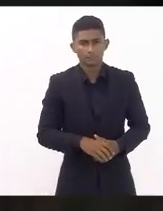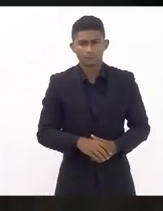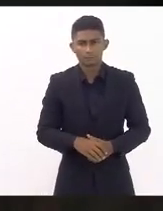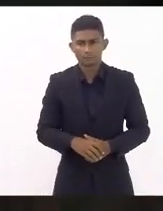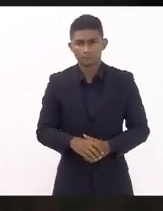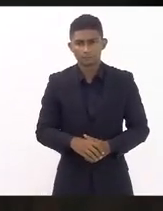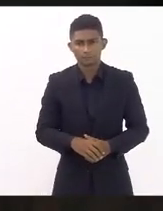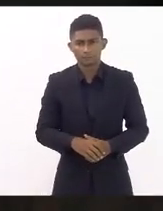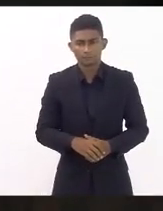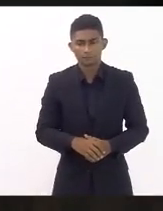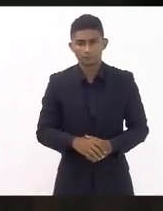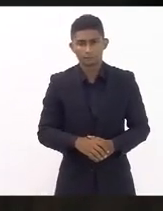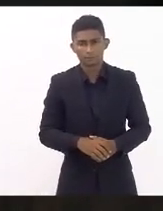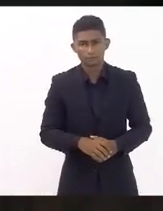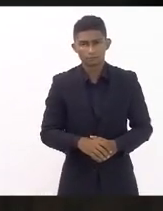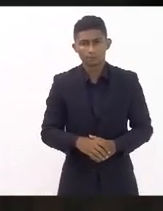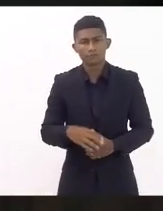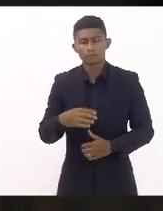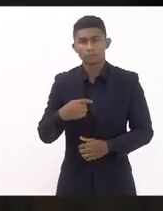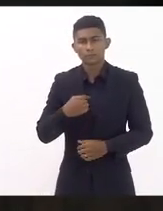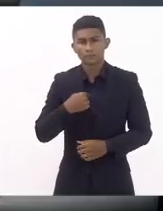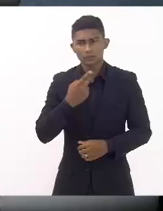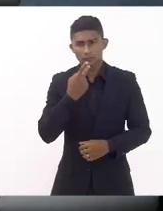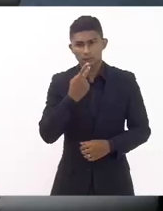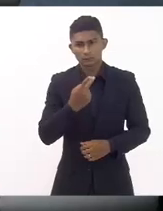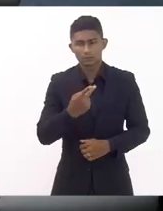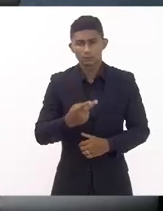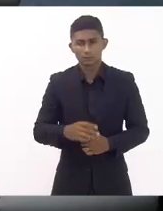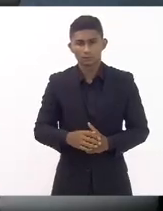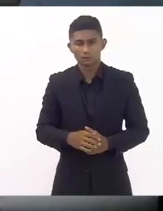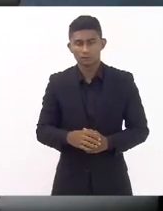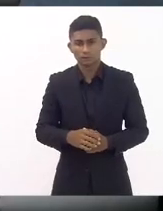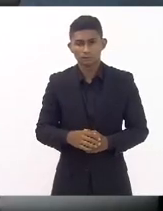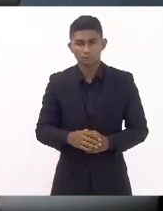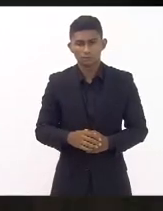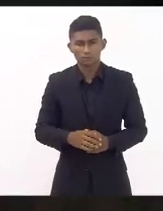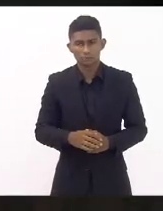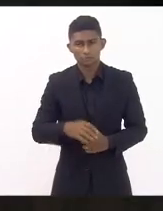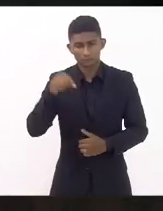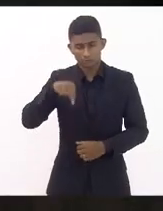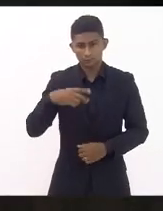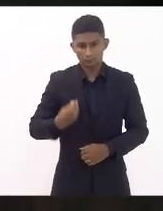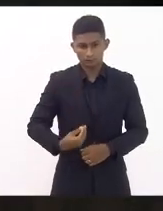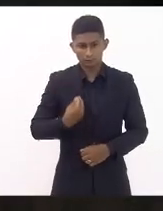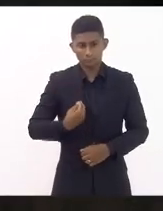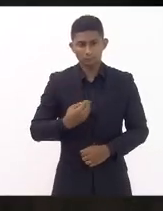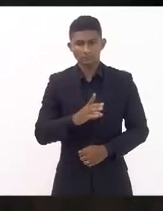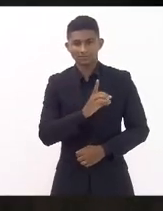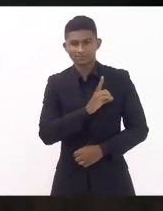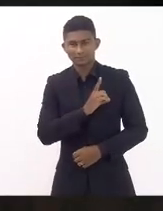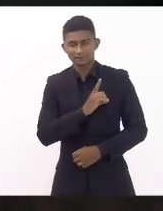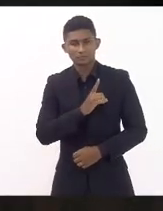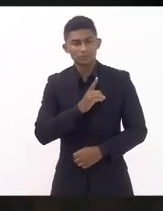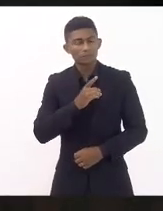abstenção do novo. Quero dizer aqui... Declaração de voto, deputado, presidente. Está presente aqui a delegada Paula.